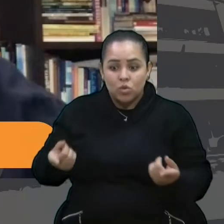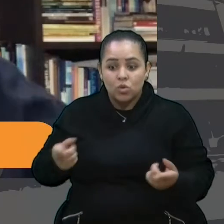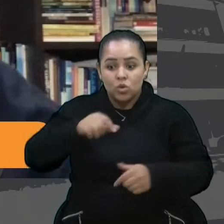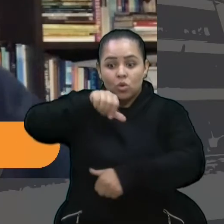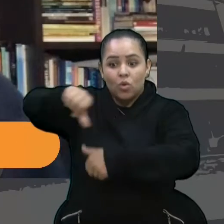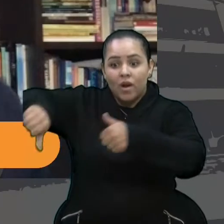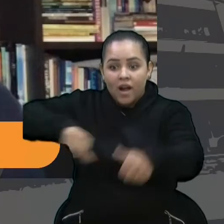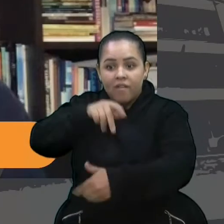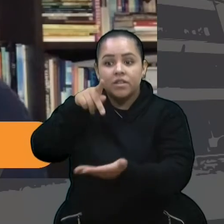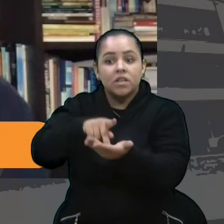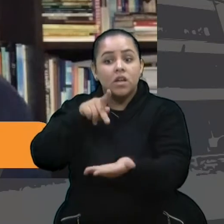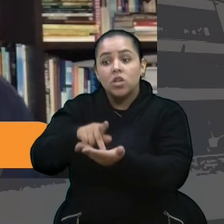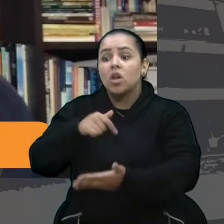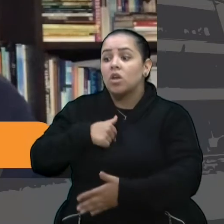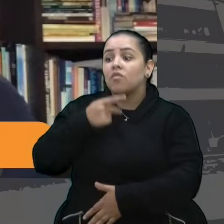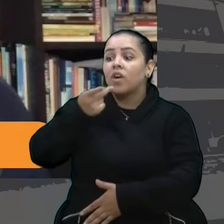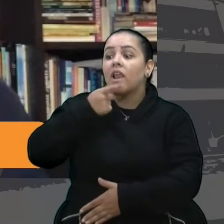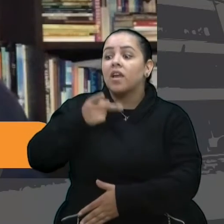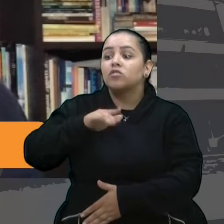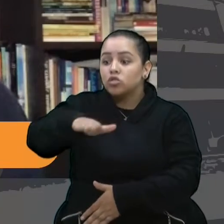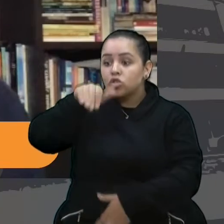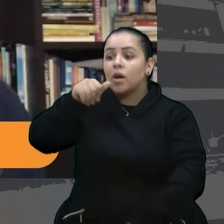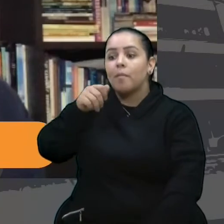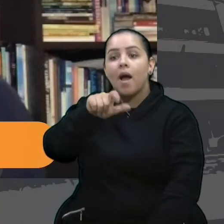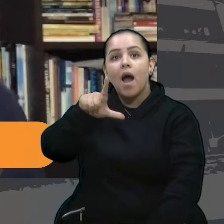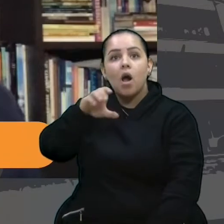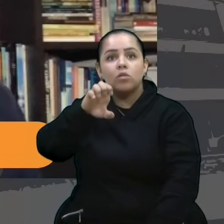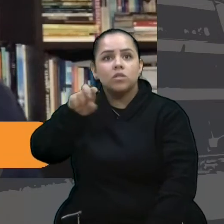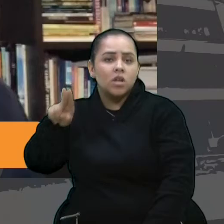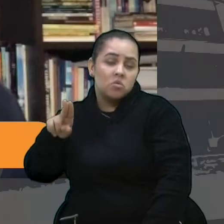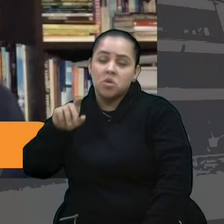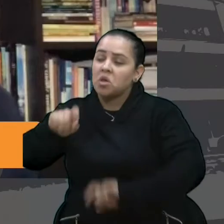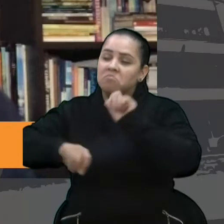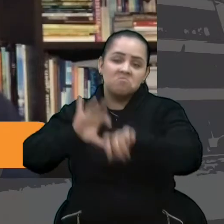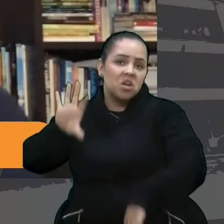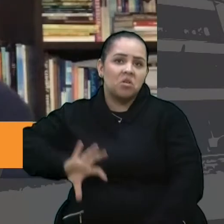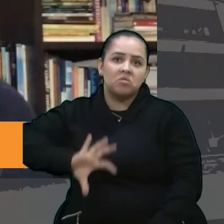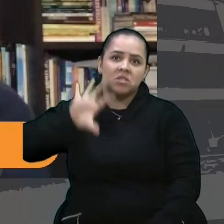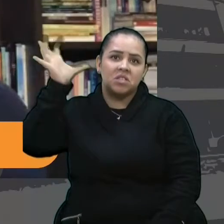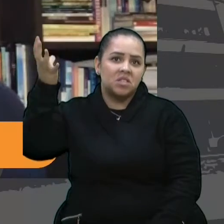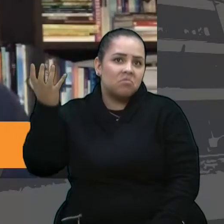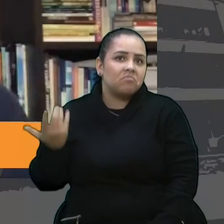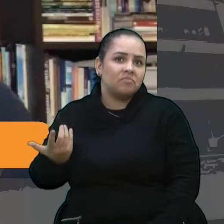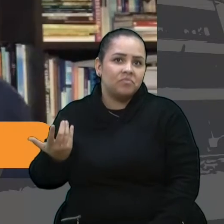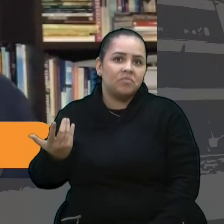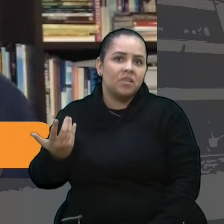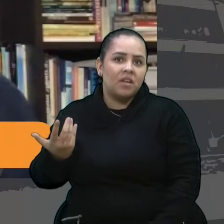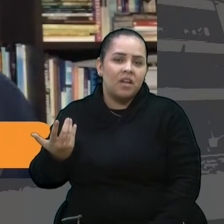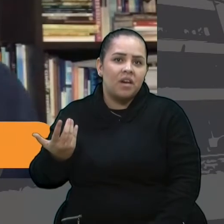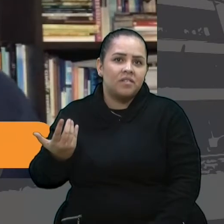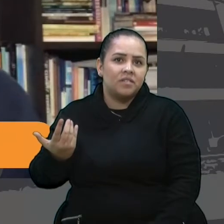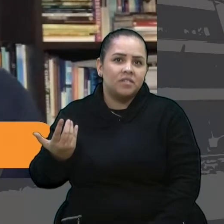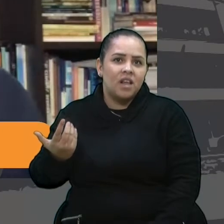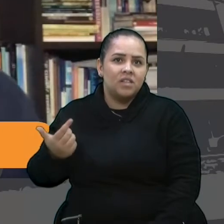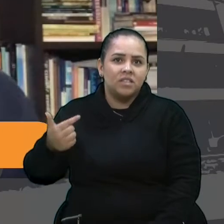Eu fui falar para o Figueiredo, chama o Alceu Colares. E assim foi. Então, eu acho que